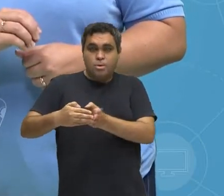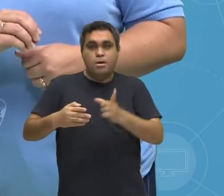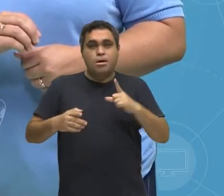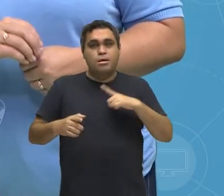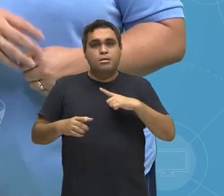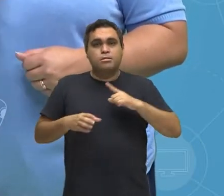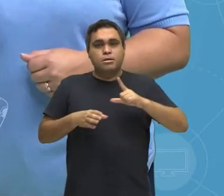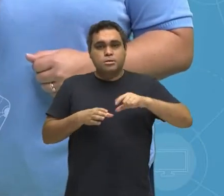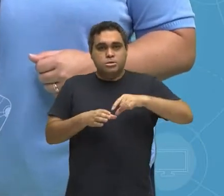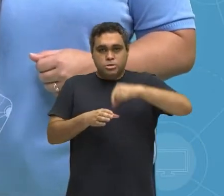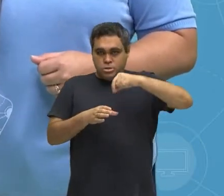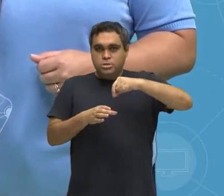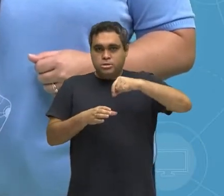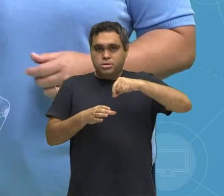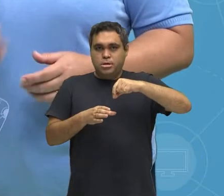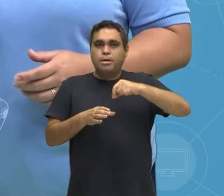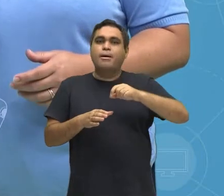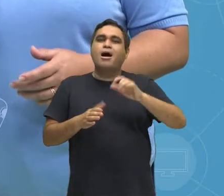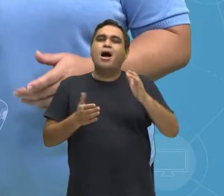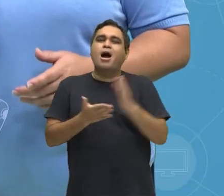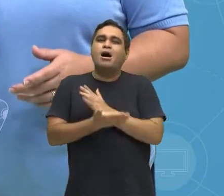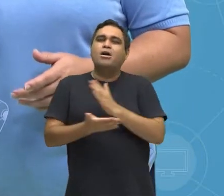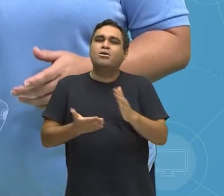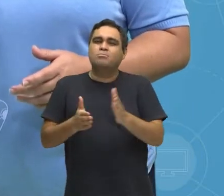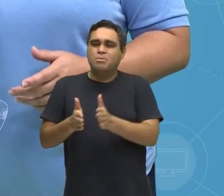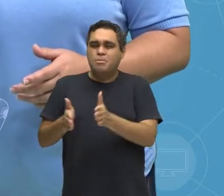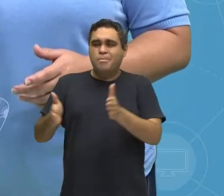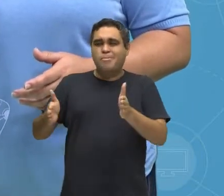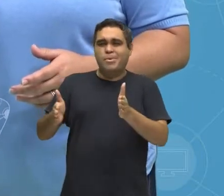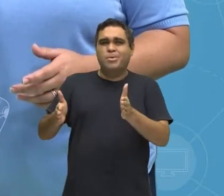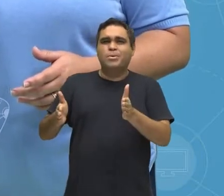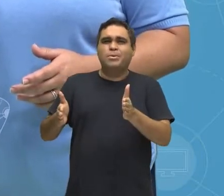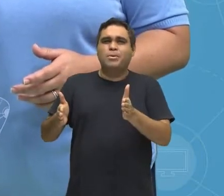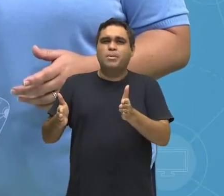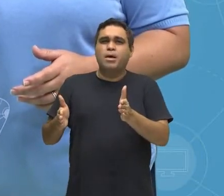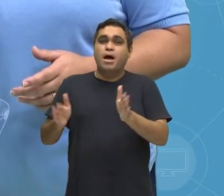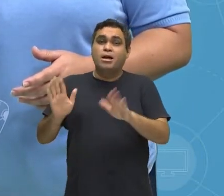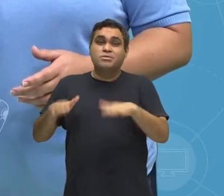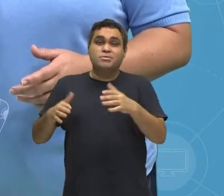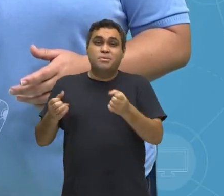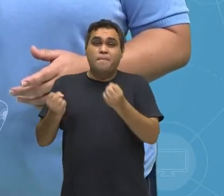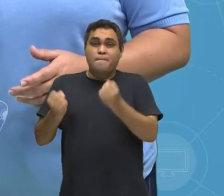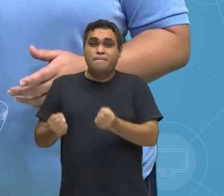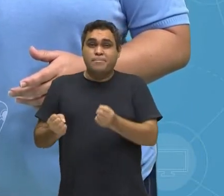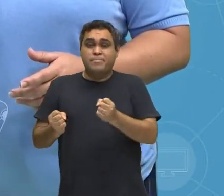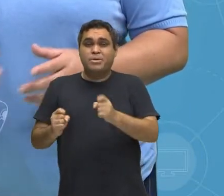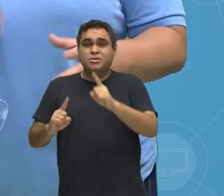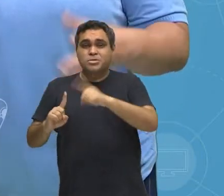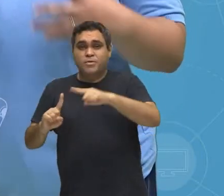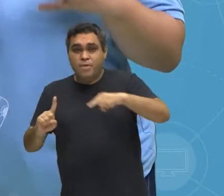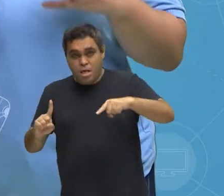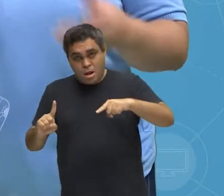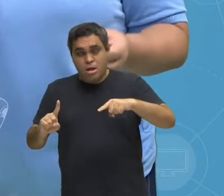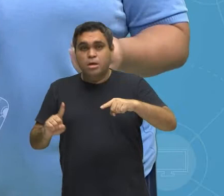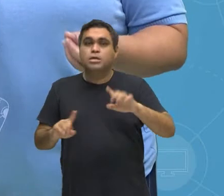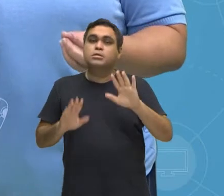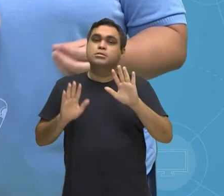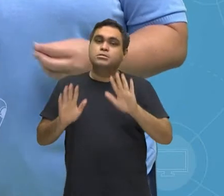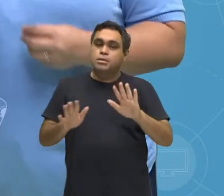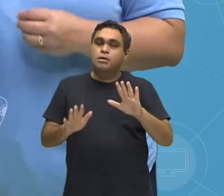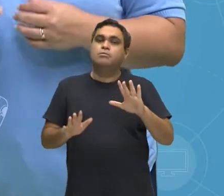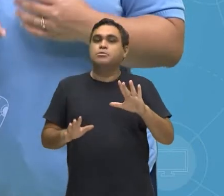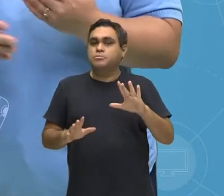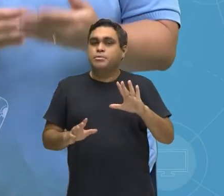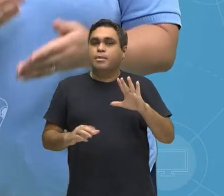o mesmo tamanho e peso, e às vezes são feitas de materiais diferentes também. Por isso, né, que tem